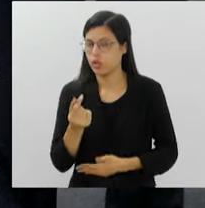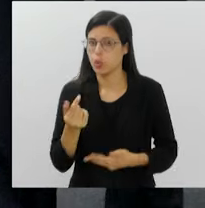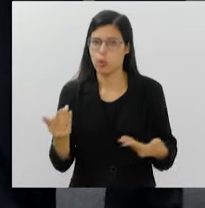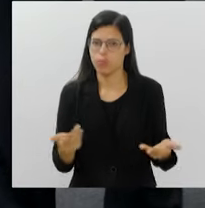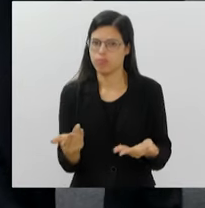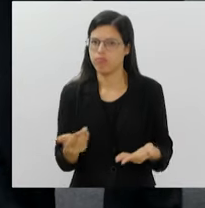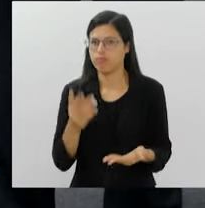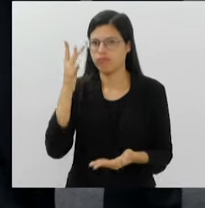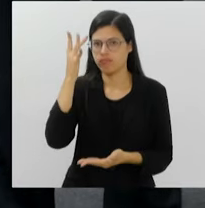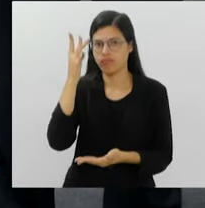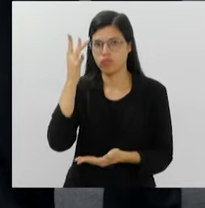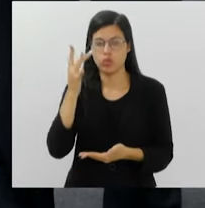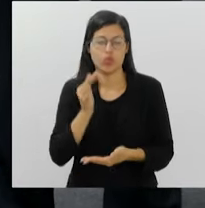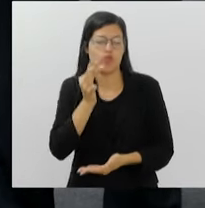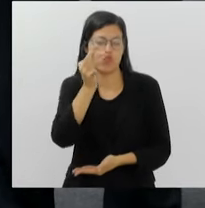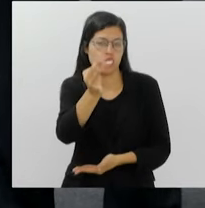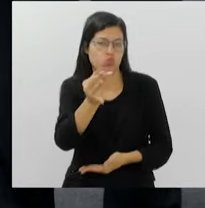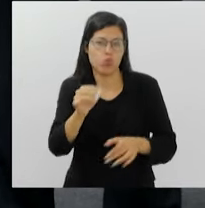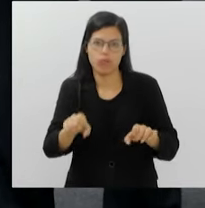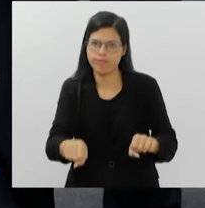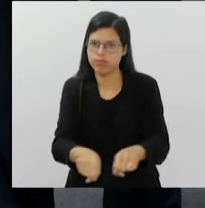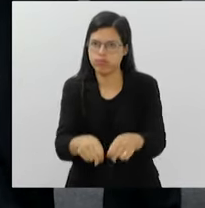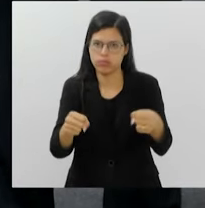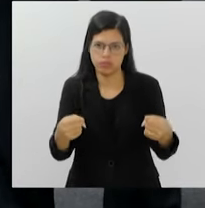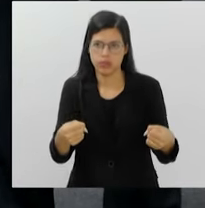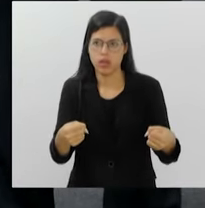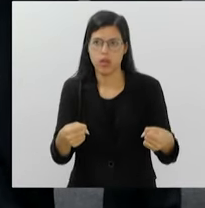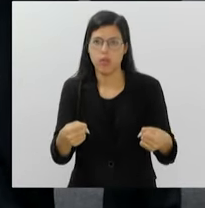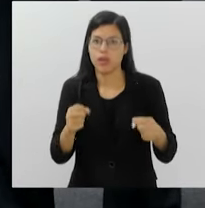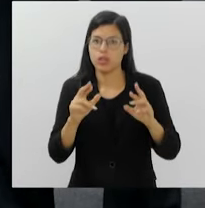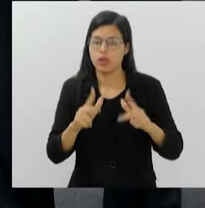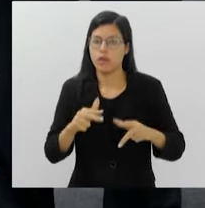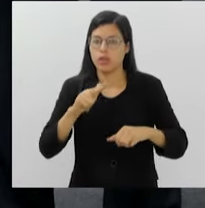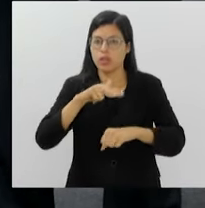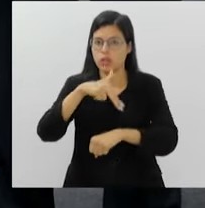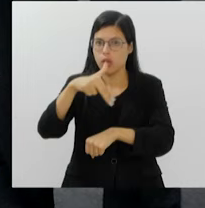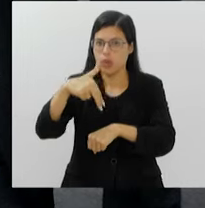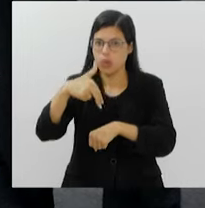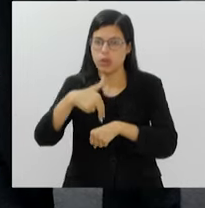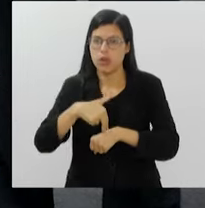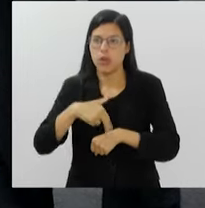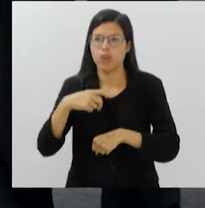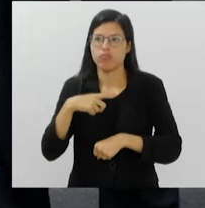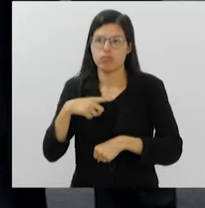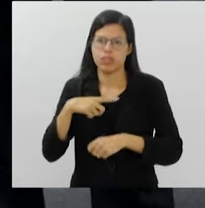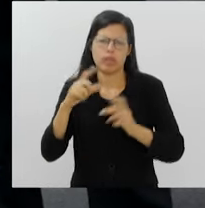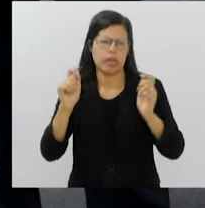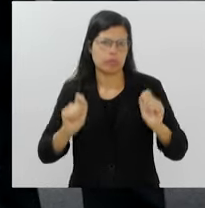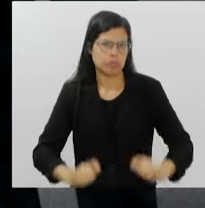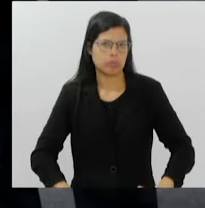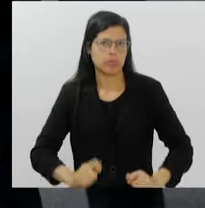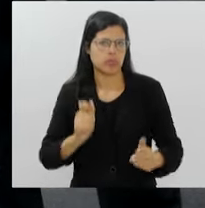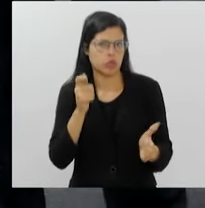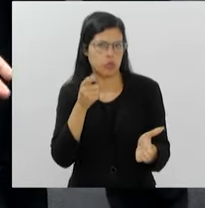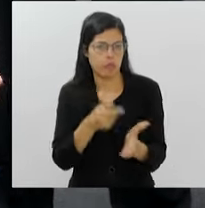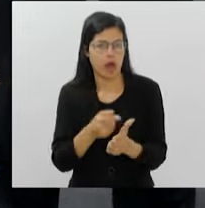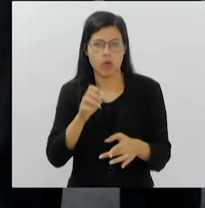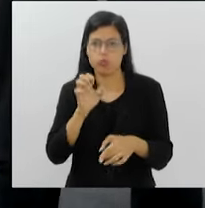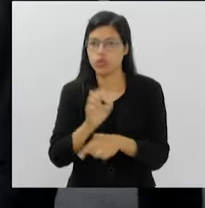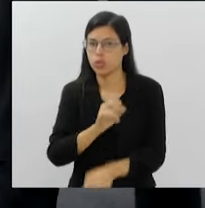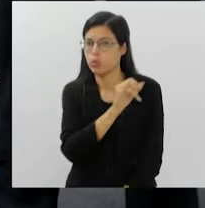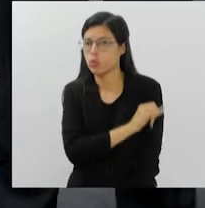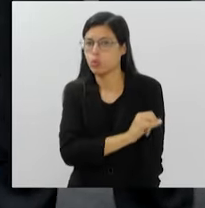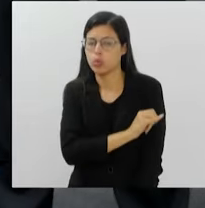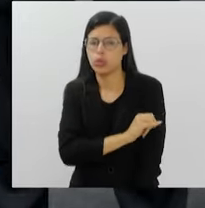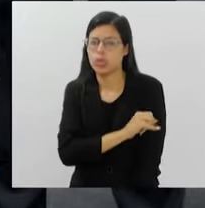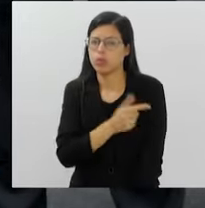aí, diferente quando acontece na União, que a União tem capacidade de arcar, o Estado do Rio de Janeiro é um Estado